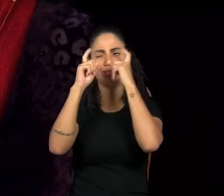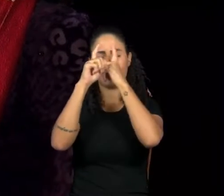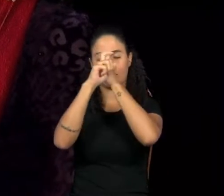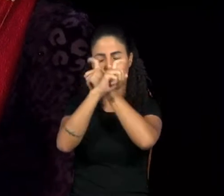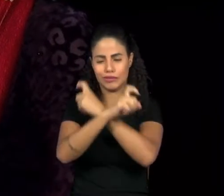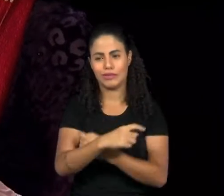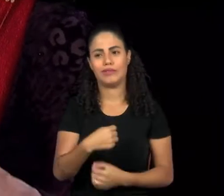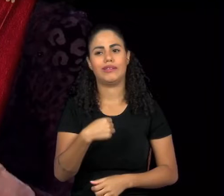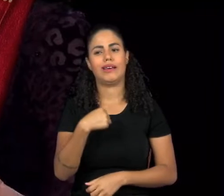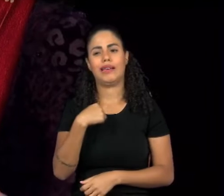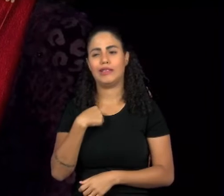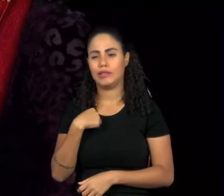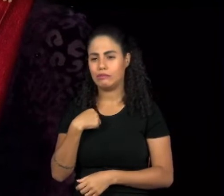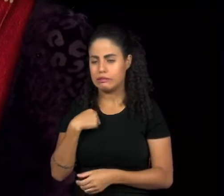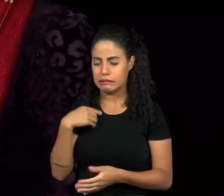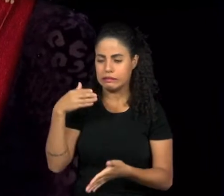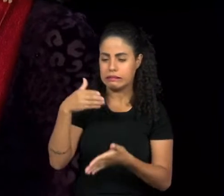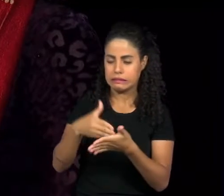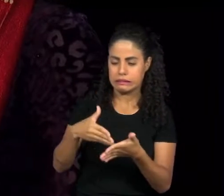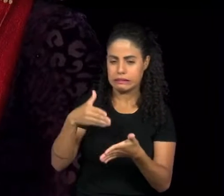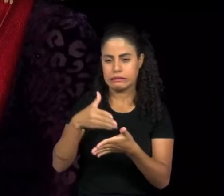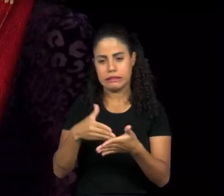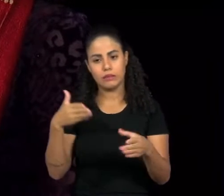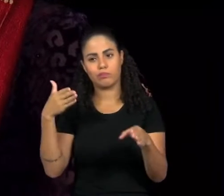que quebrar muitas barreiras.